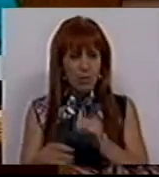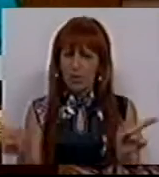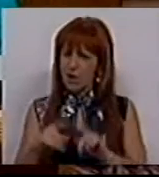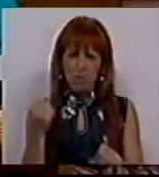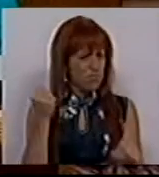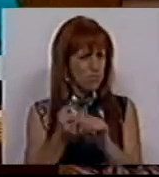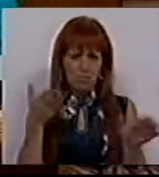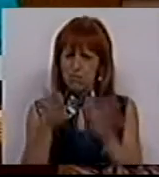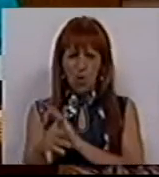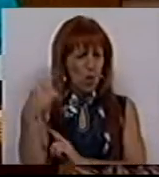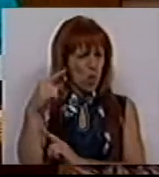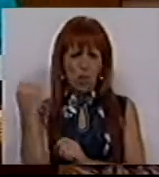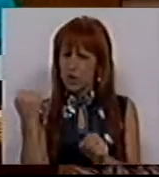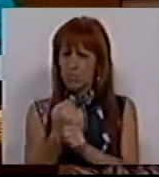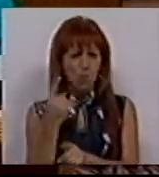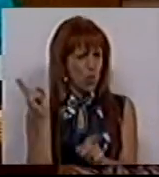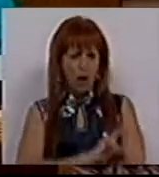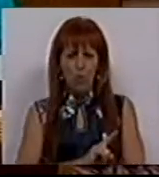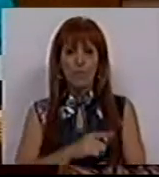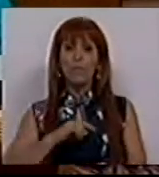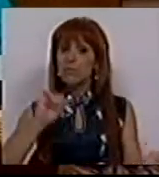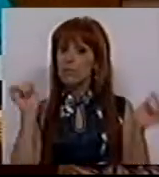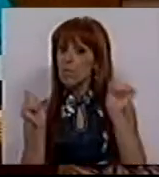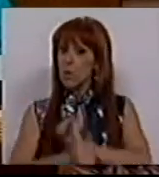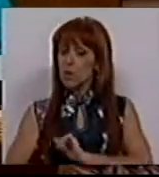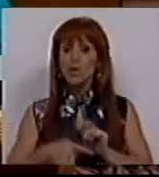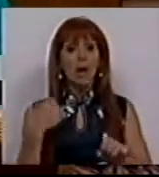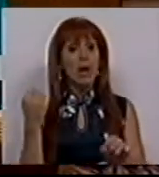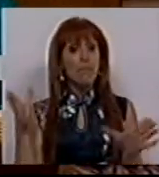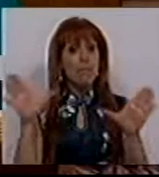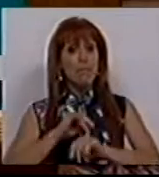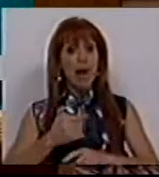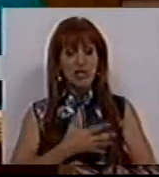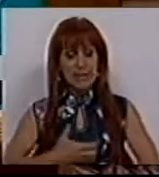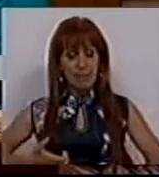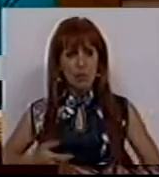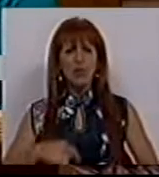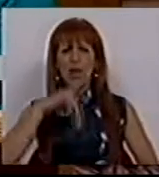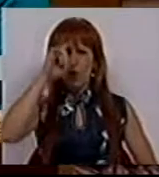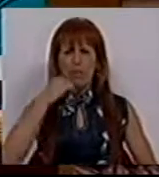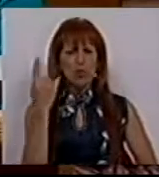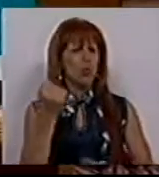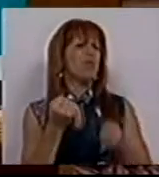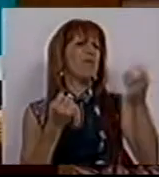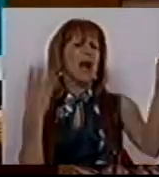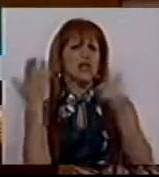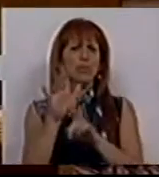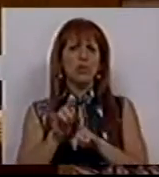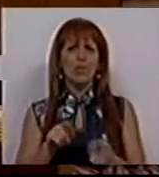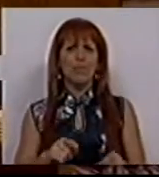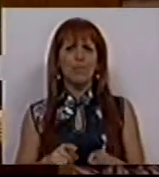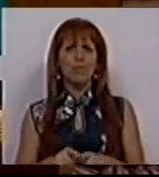não criaram um único posto de trabalho. Pelo contrário, criaram mais desemprego. Lembro um de muitos exemplos, a